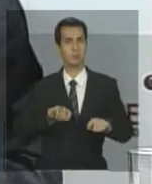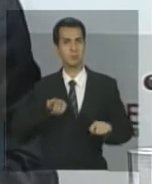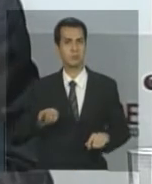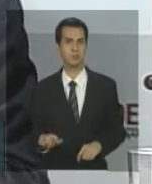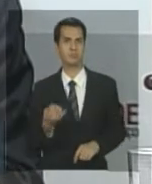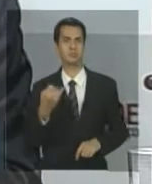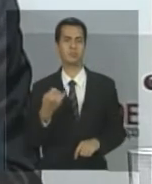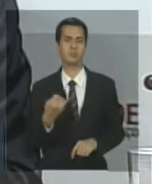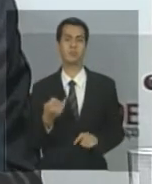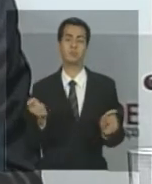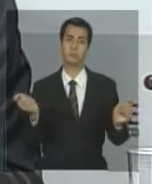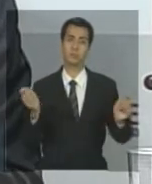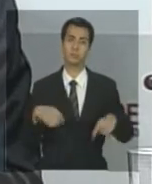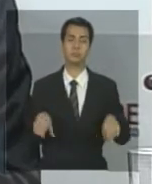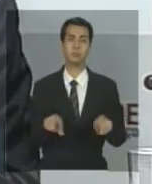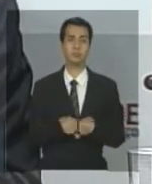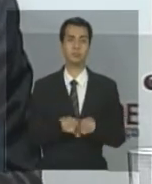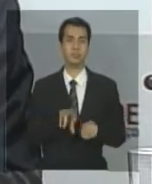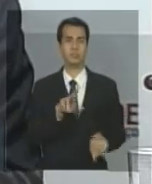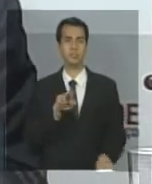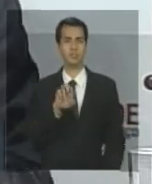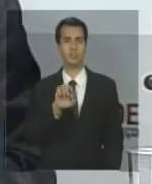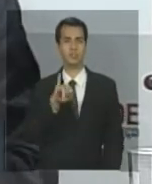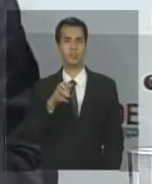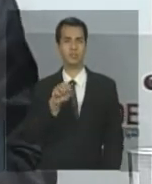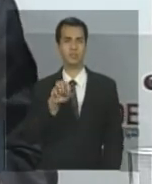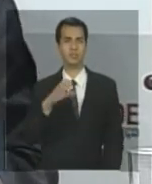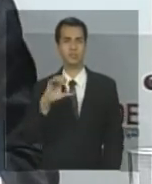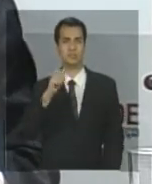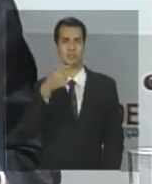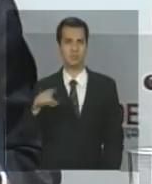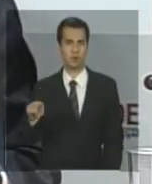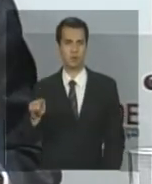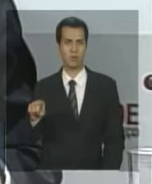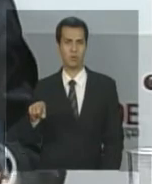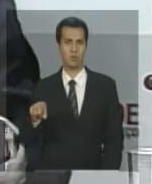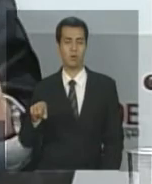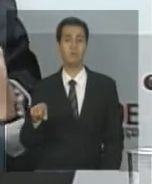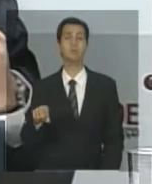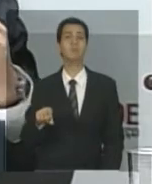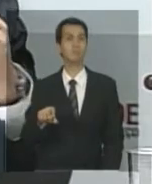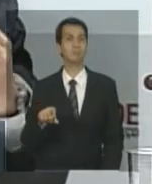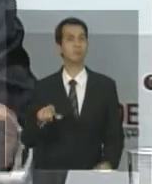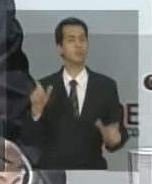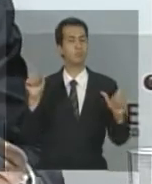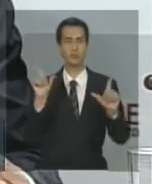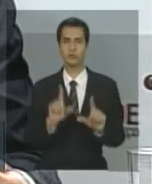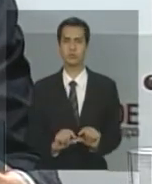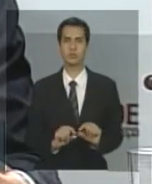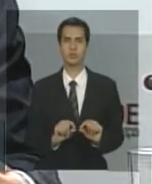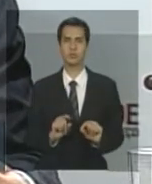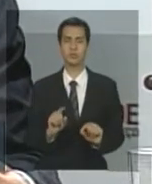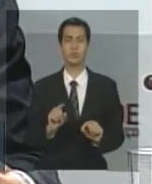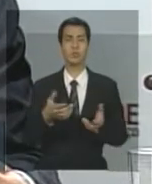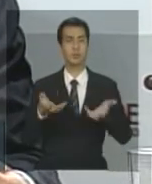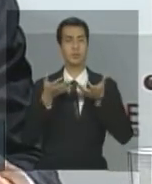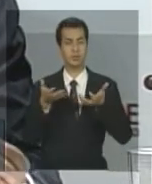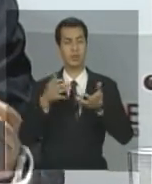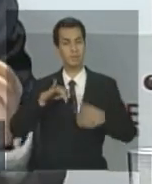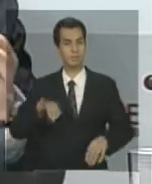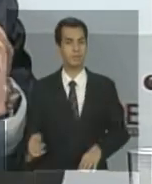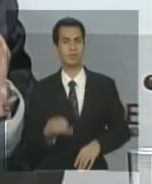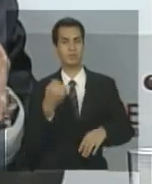pode reduzir a rejeição ao transplante. Então, são técnicas novas que buscam aproveitar melhor os órgãos que são